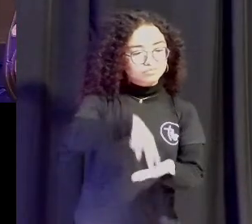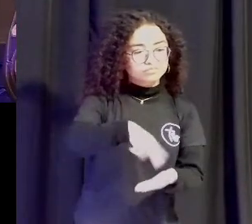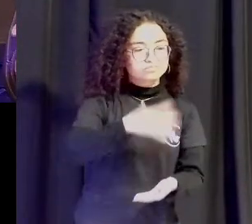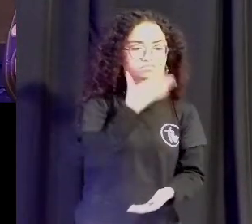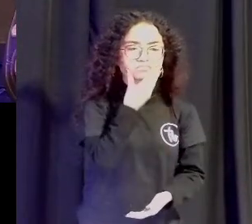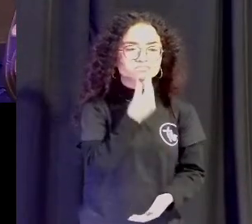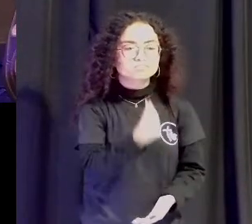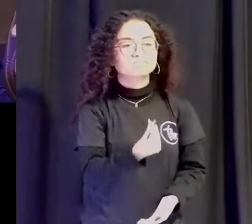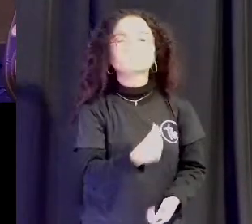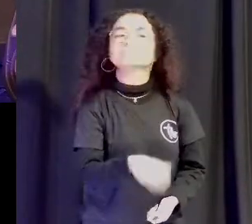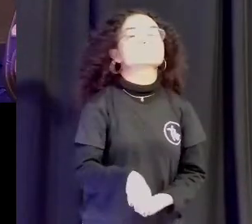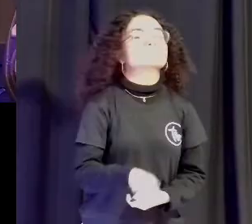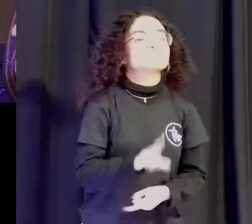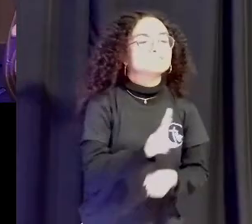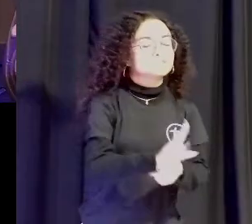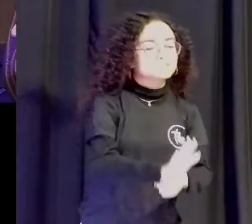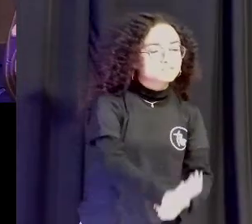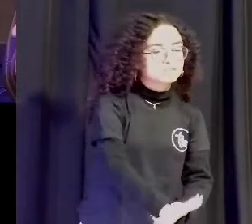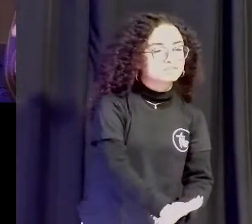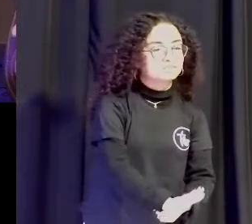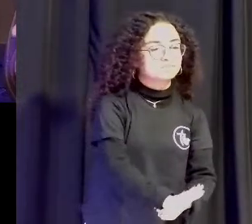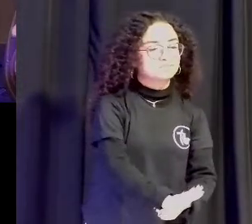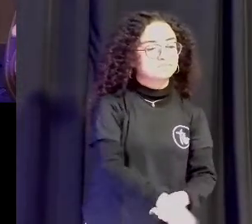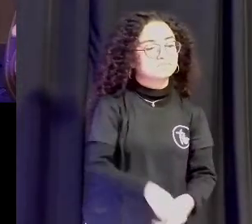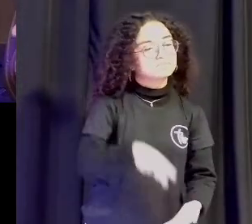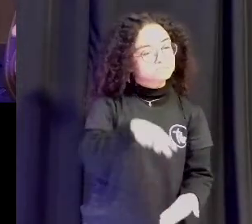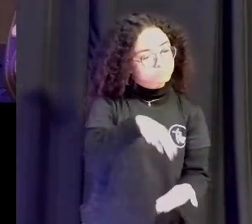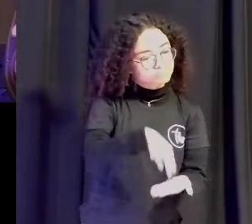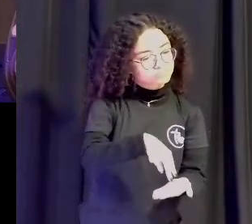Eles o ajudam a levantar.